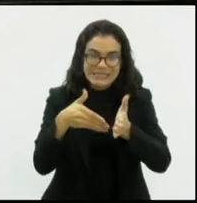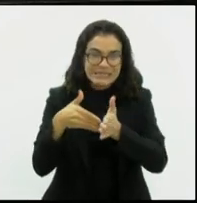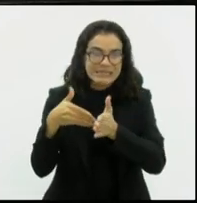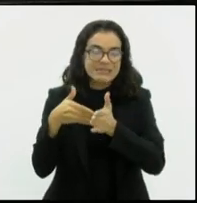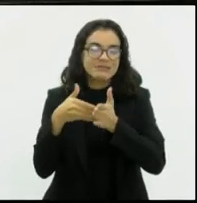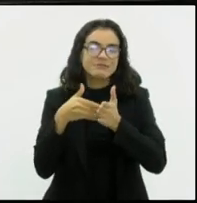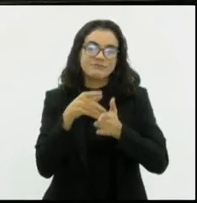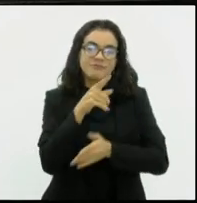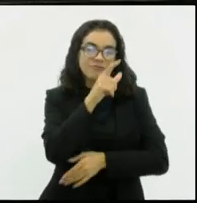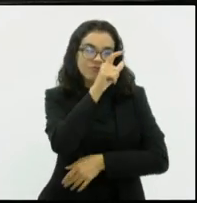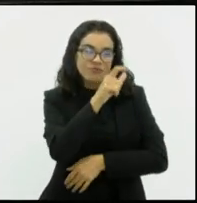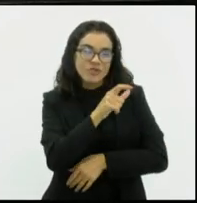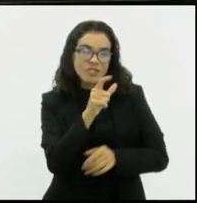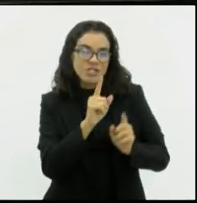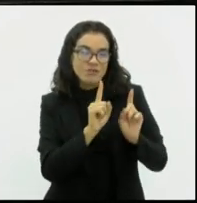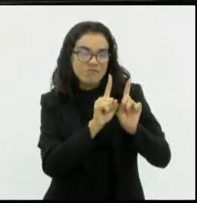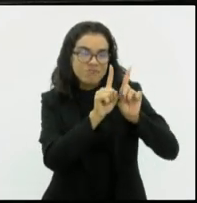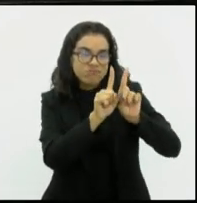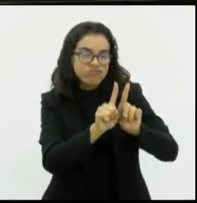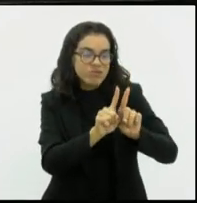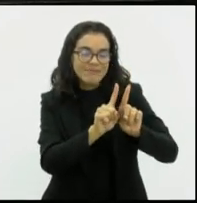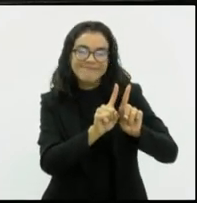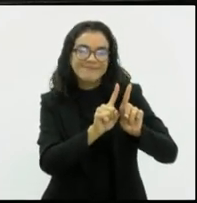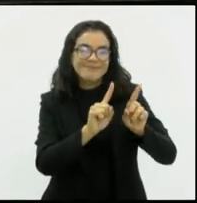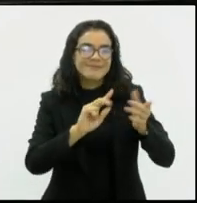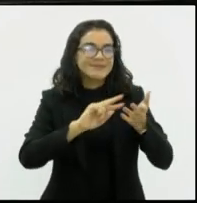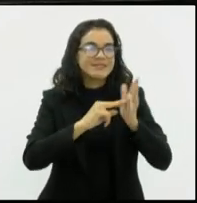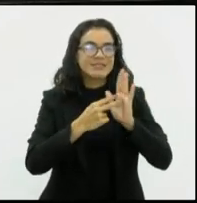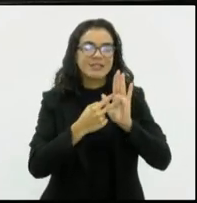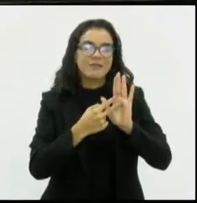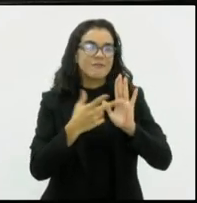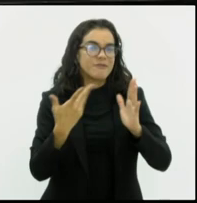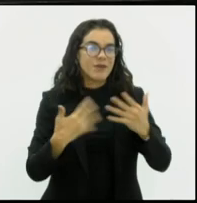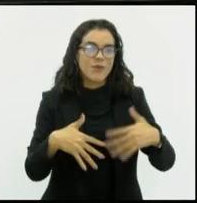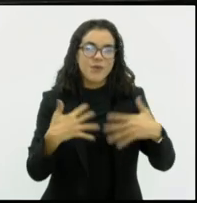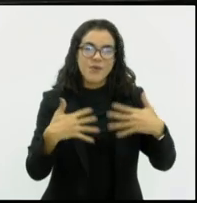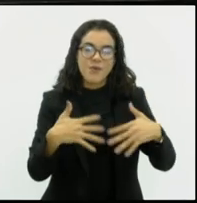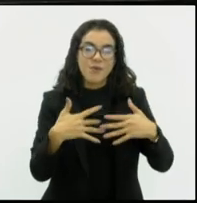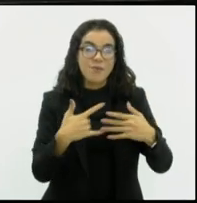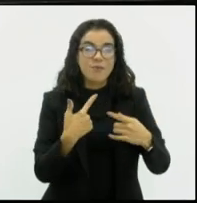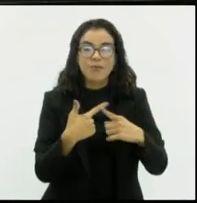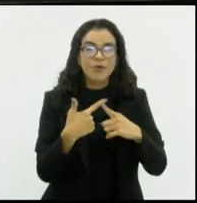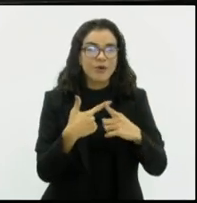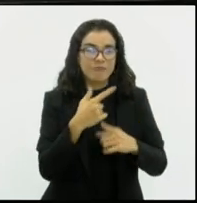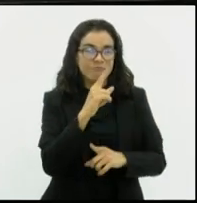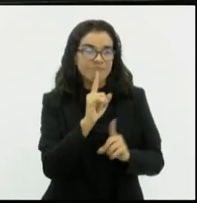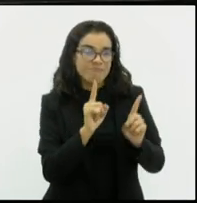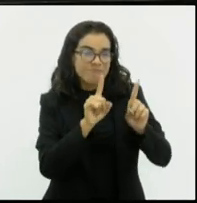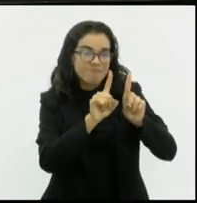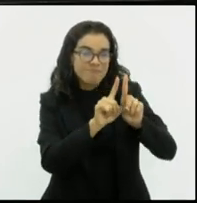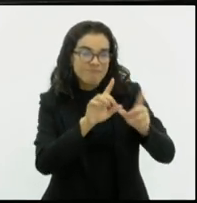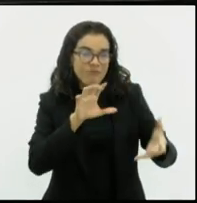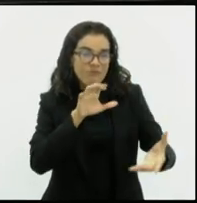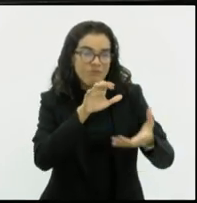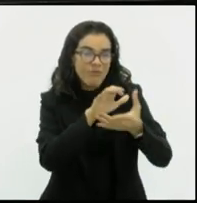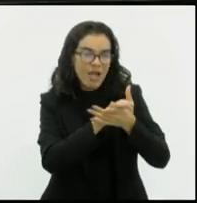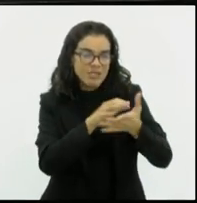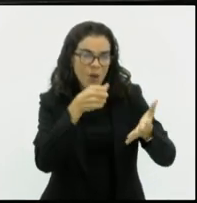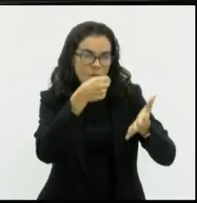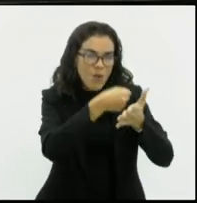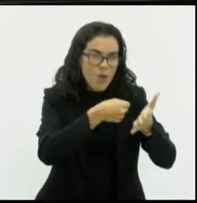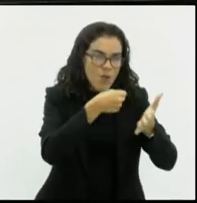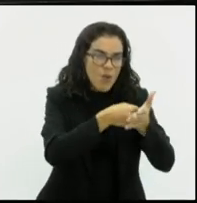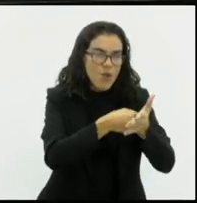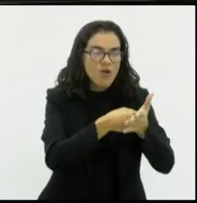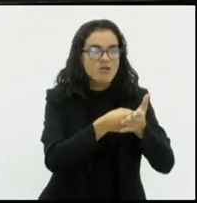você estar aqui significa para mim o mundo. Porque quando um casal luta junto, ora